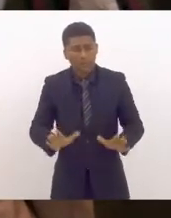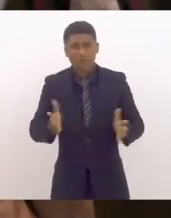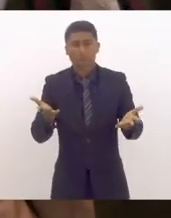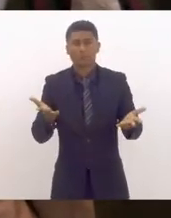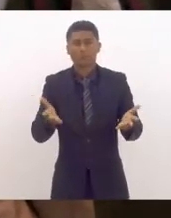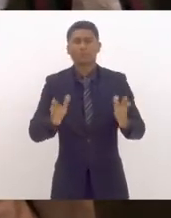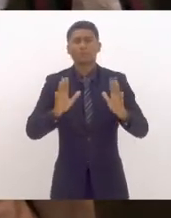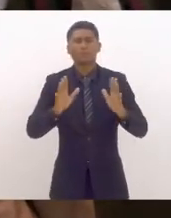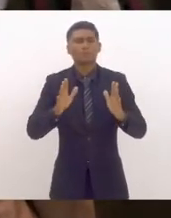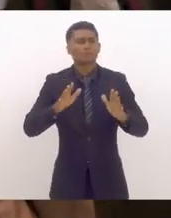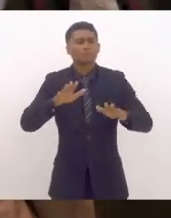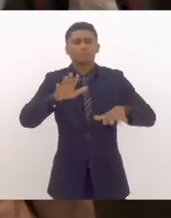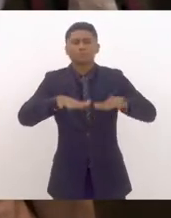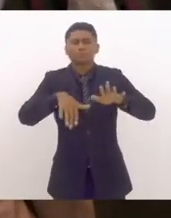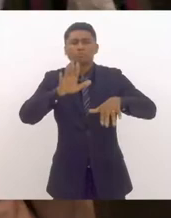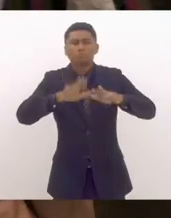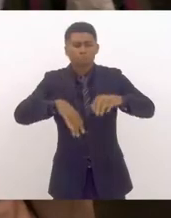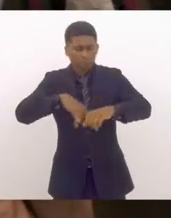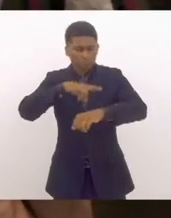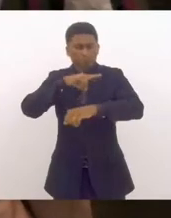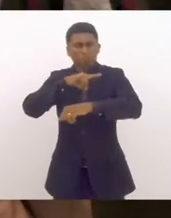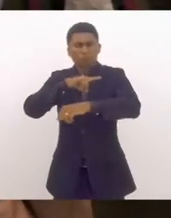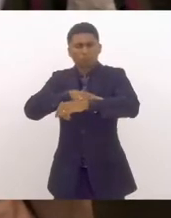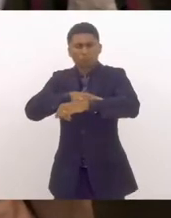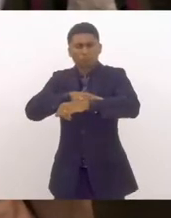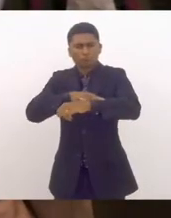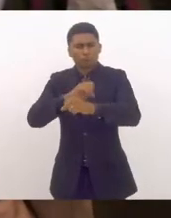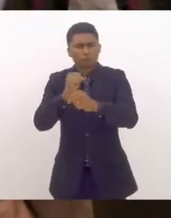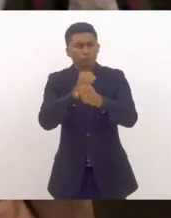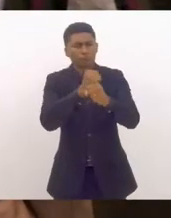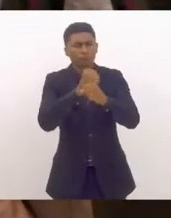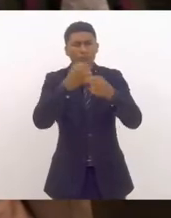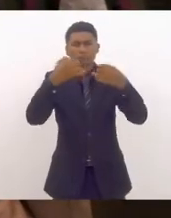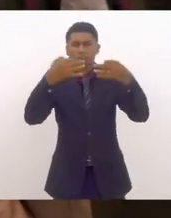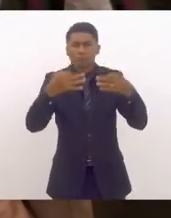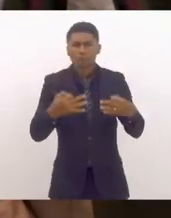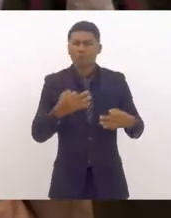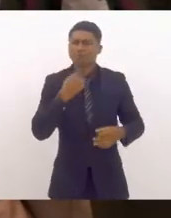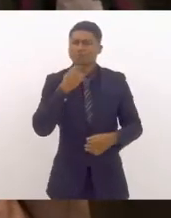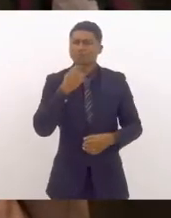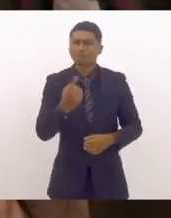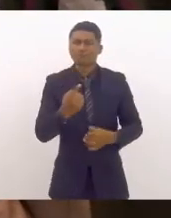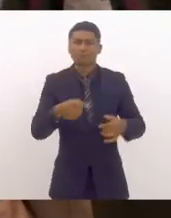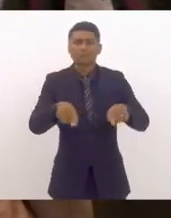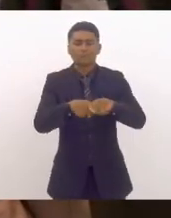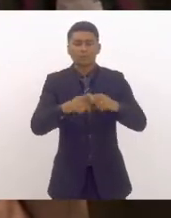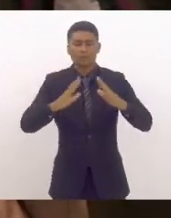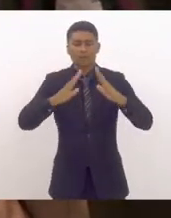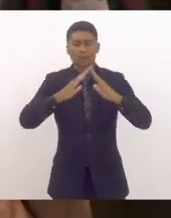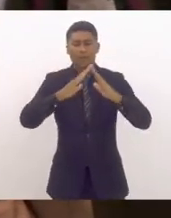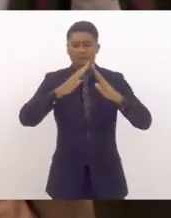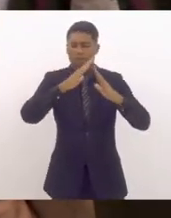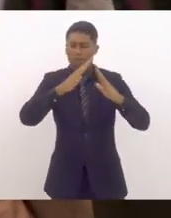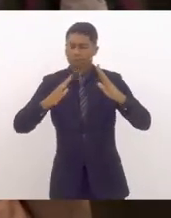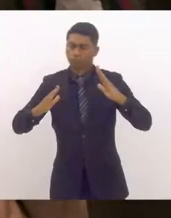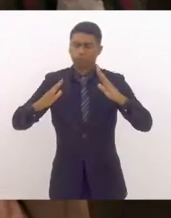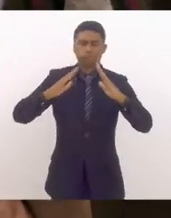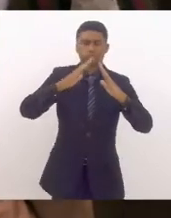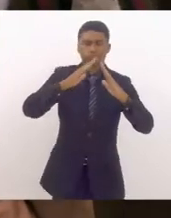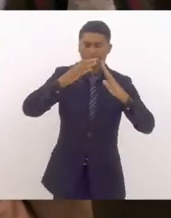sequer de ter um banheiro digno, não tem condição de ter um telhado digno, portas,